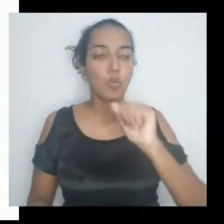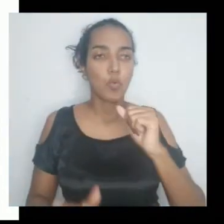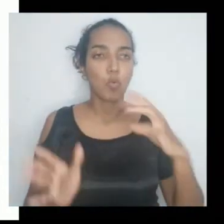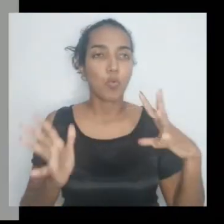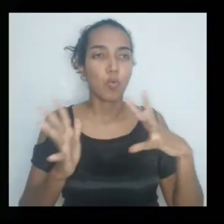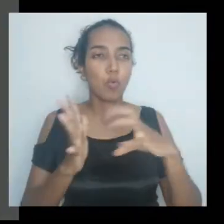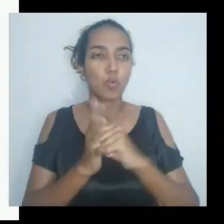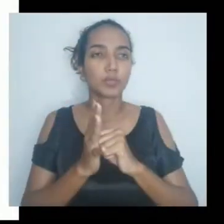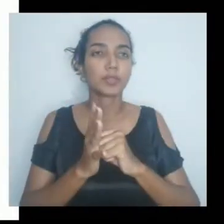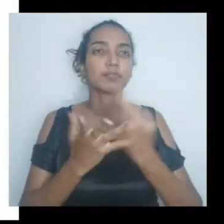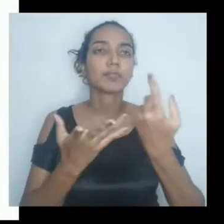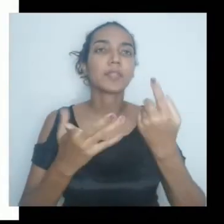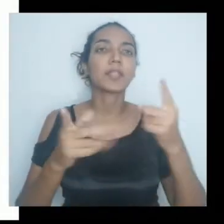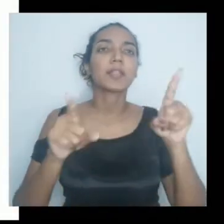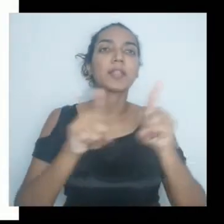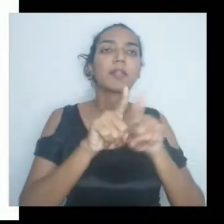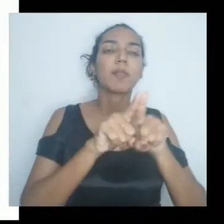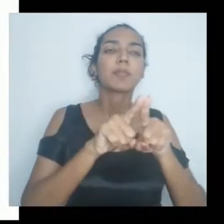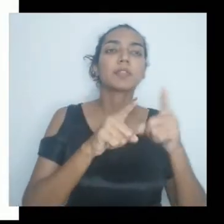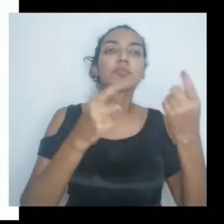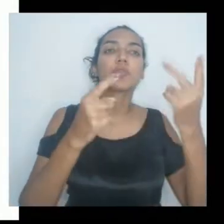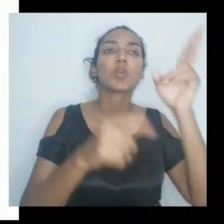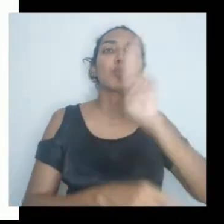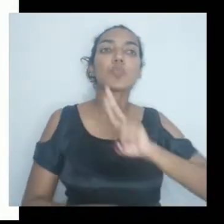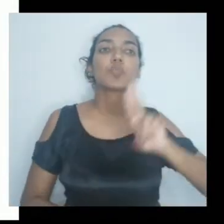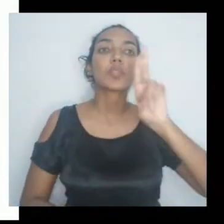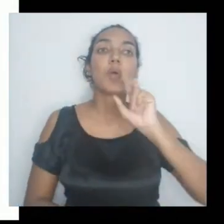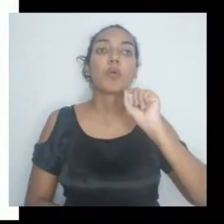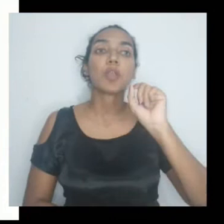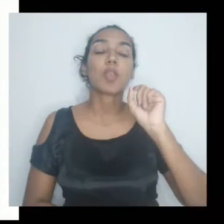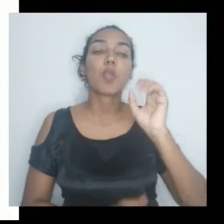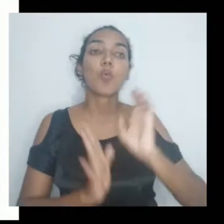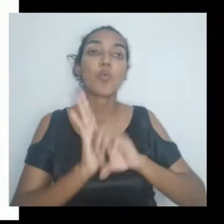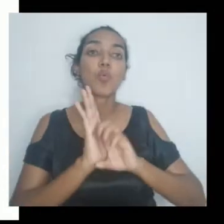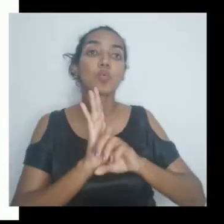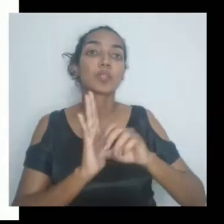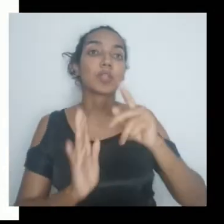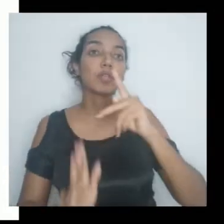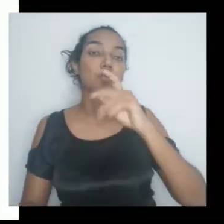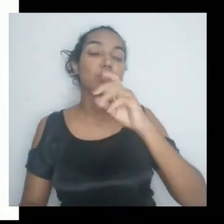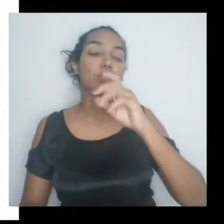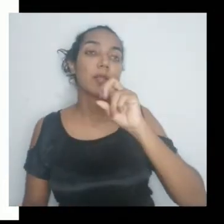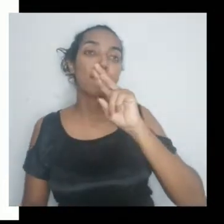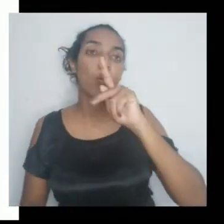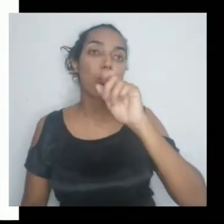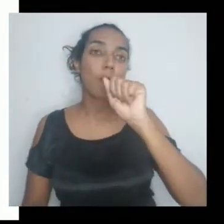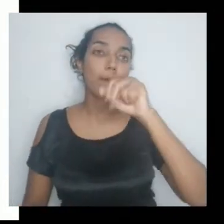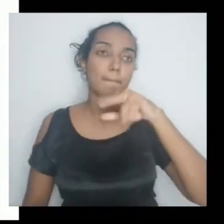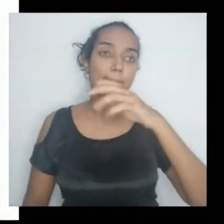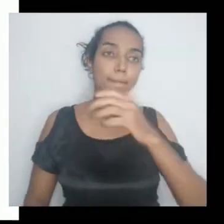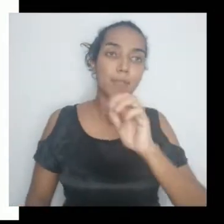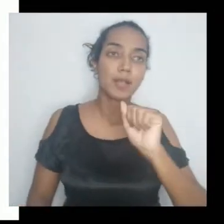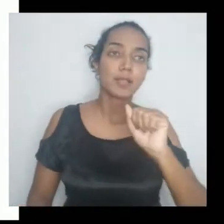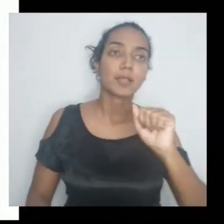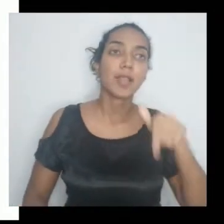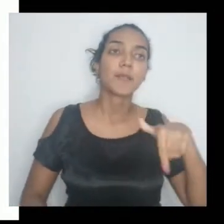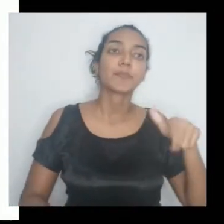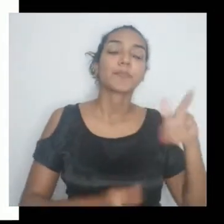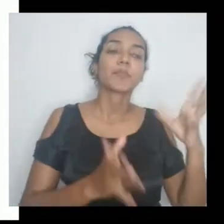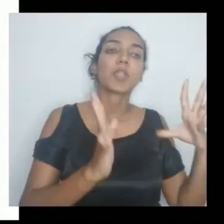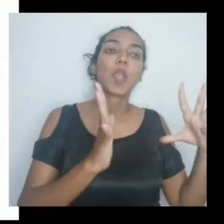classe conta utilizando o conceito de uma poupança e de uma conta especial. Uma poupança não é nada mais do que uma conta